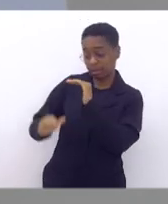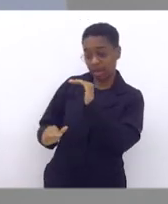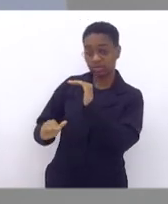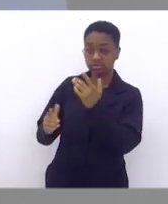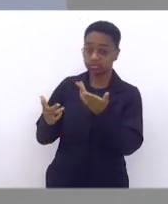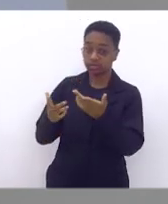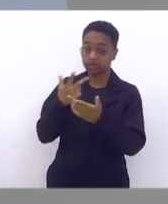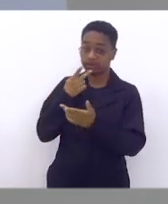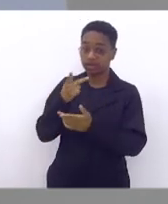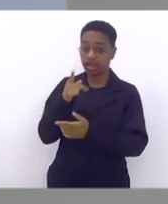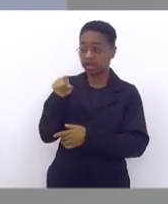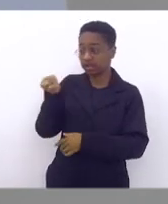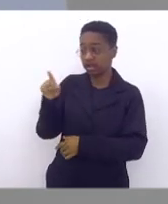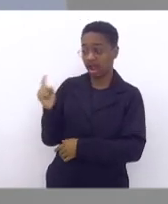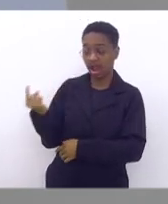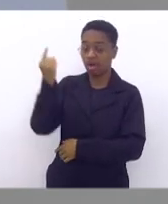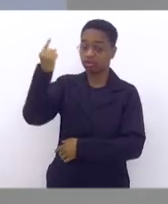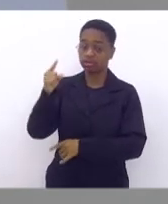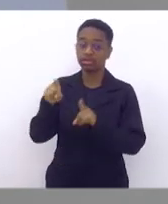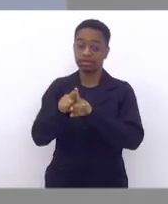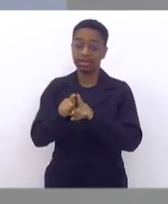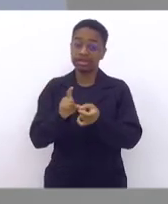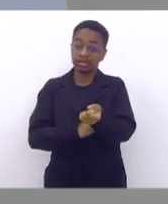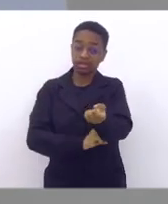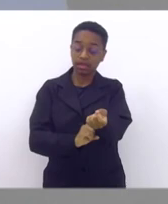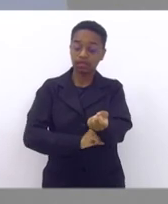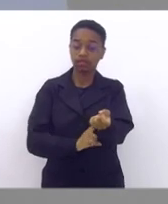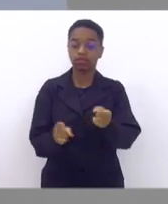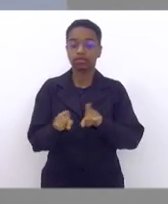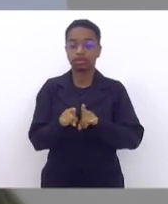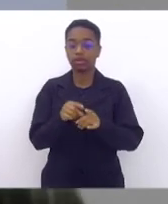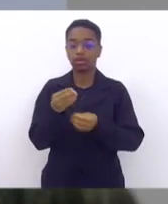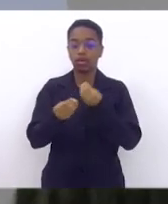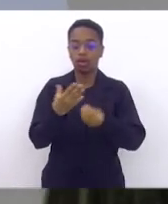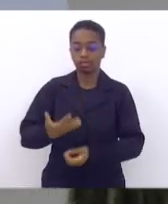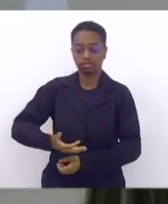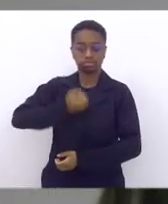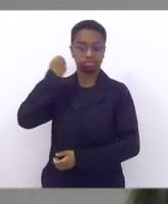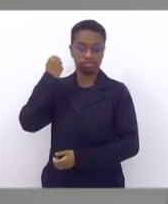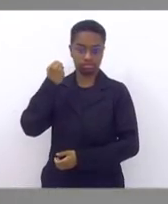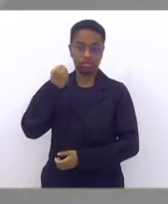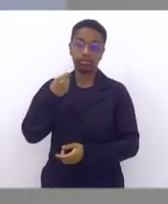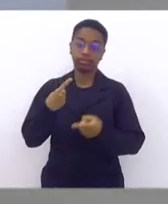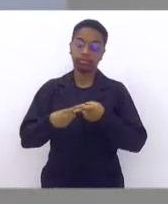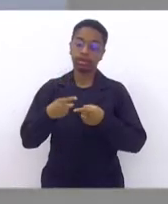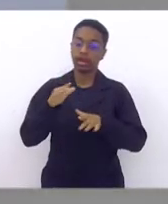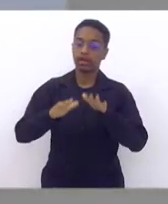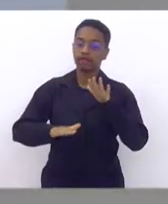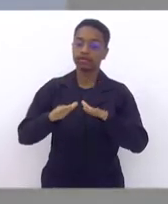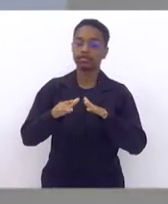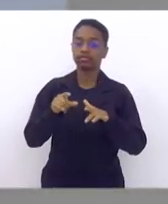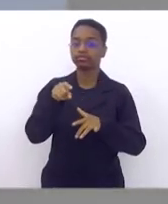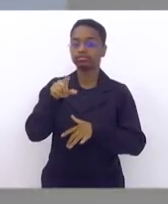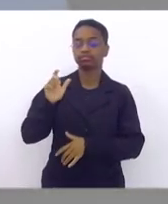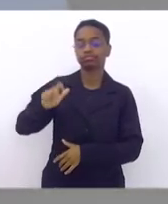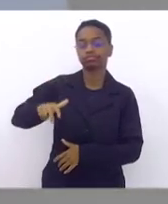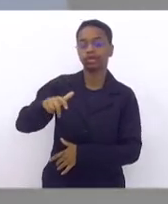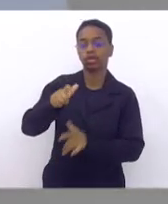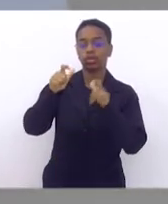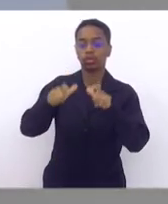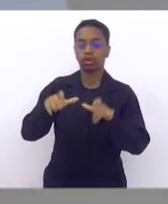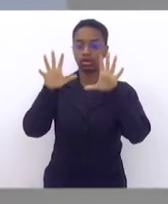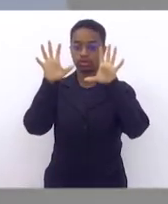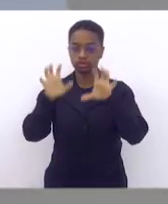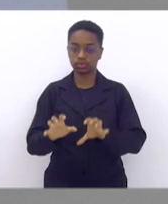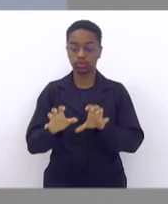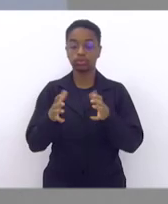o subjetivismo, o estresse, a abordagem de surpresa, porque, de repente, você está num lugar escuro